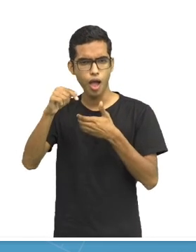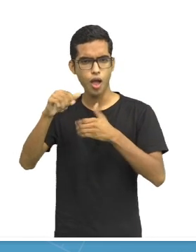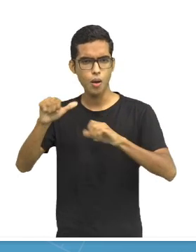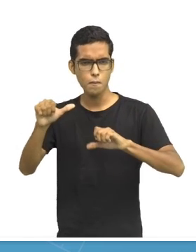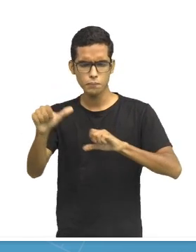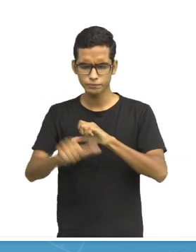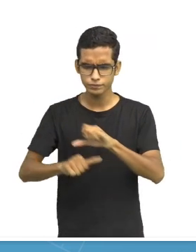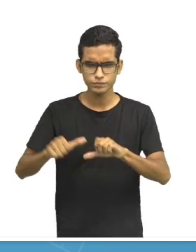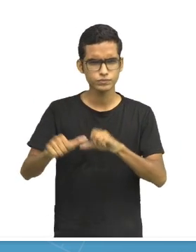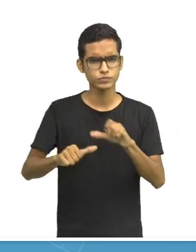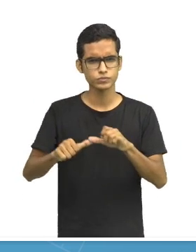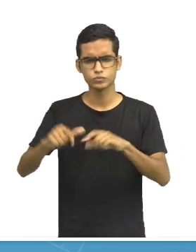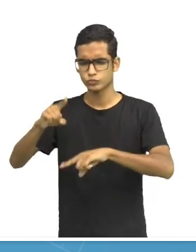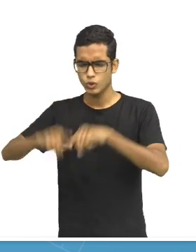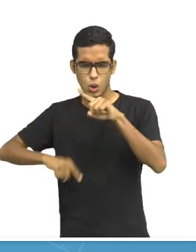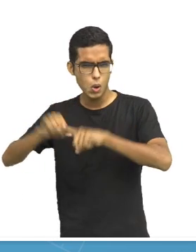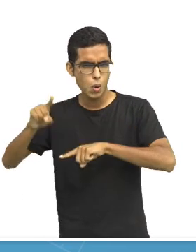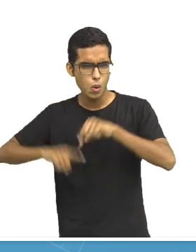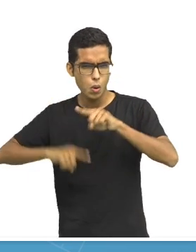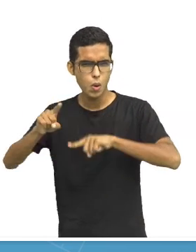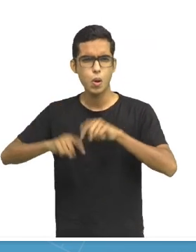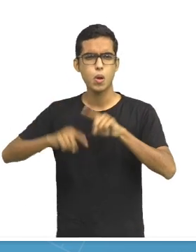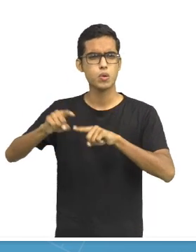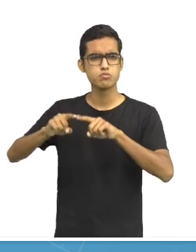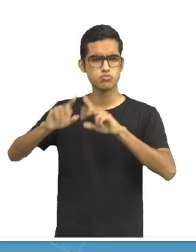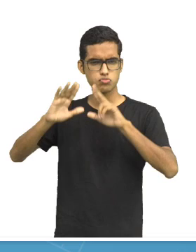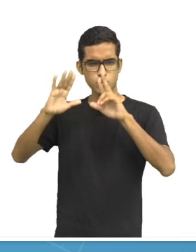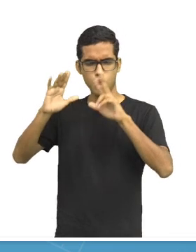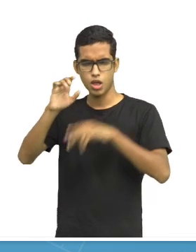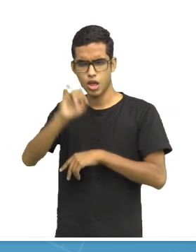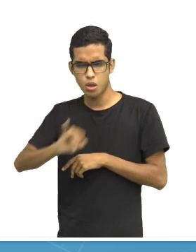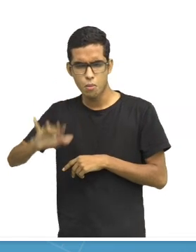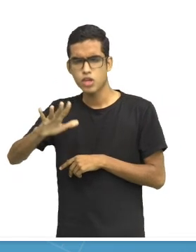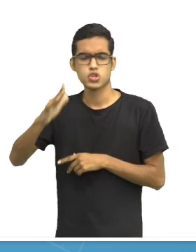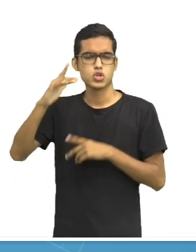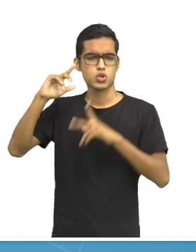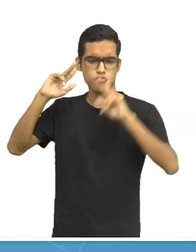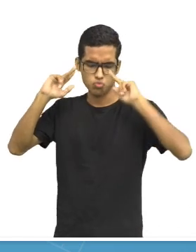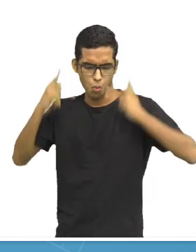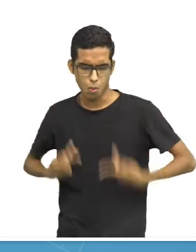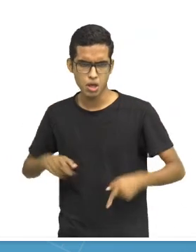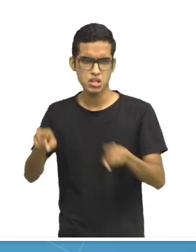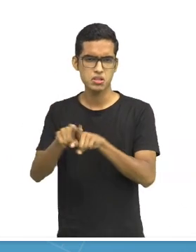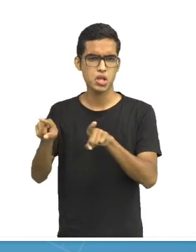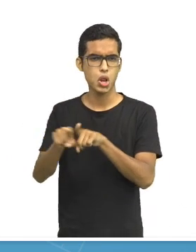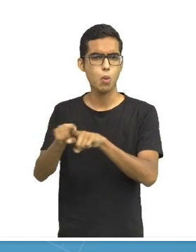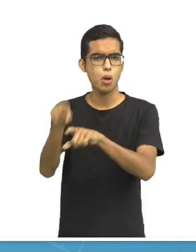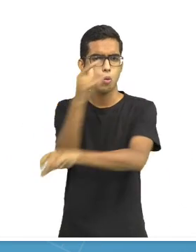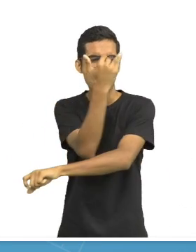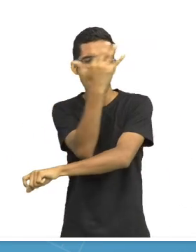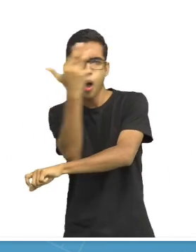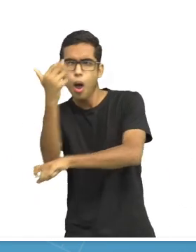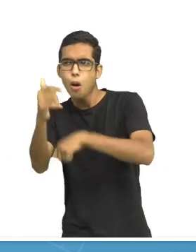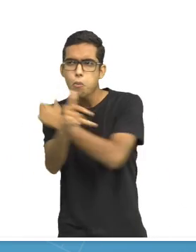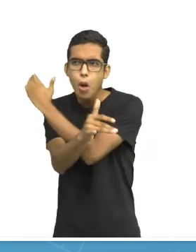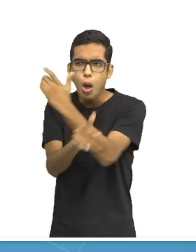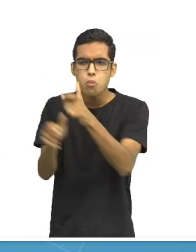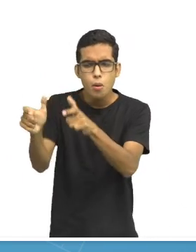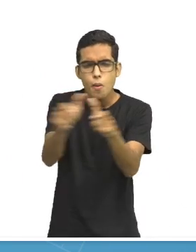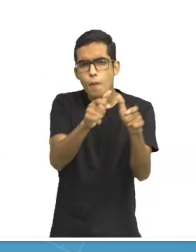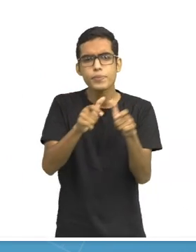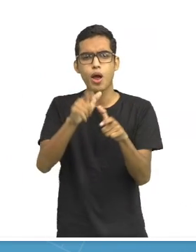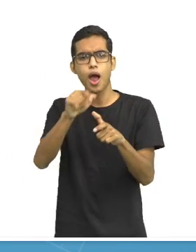transformar tanto os objetos, as figuras humanas, as paisagens em figuras geométricas.